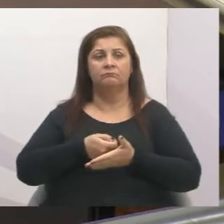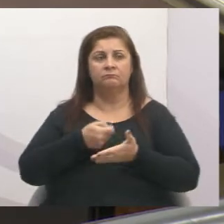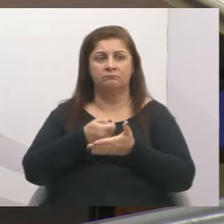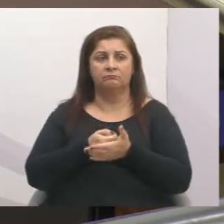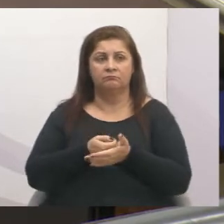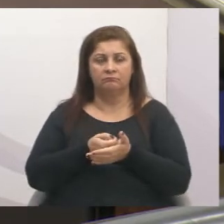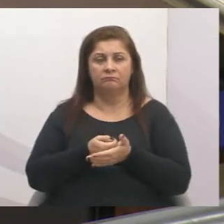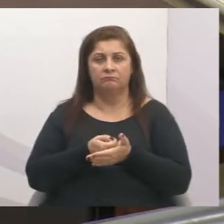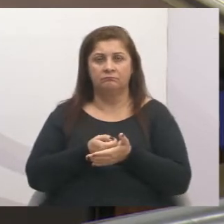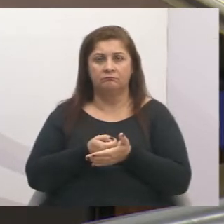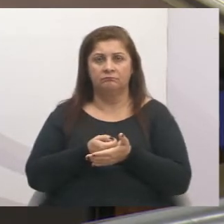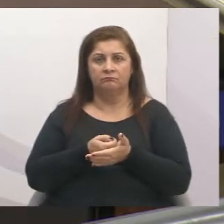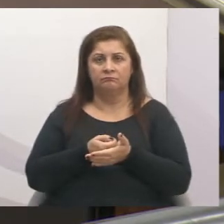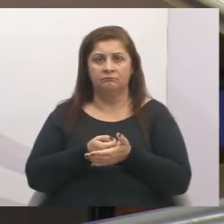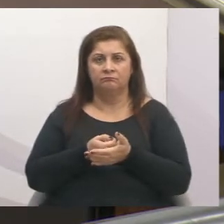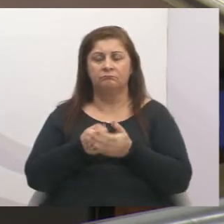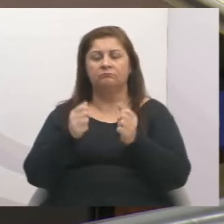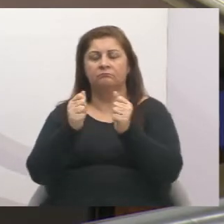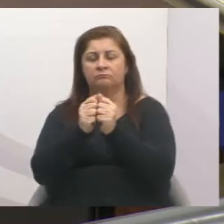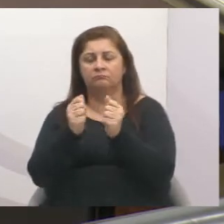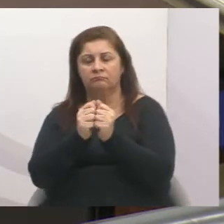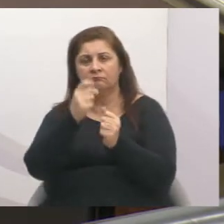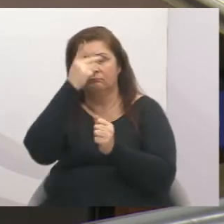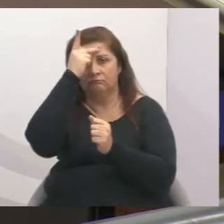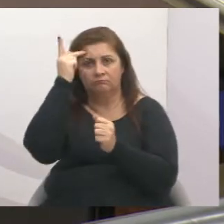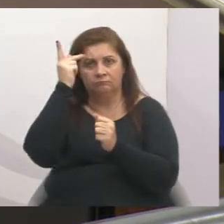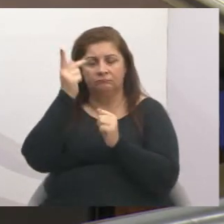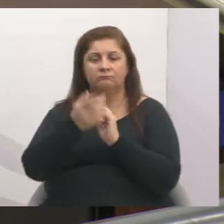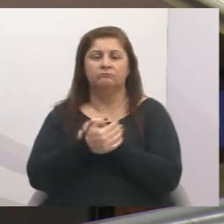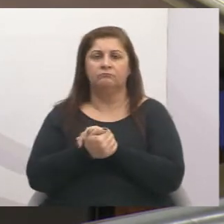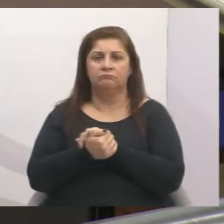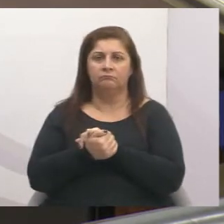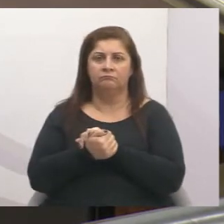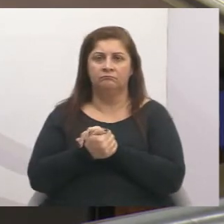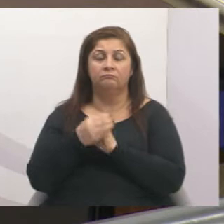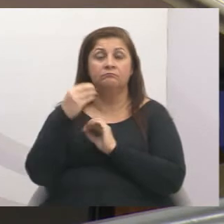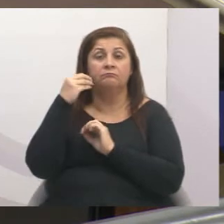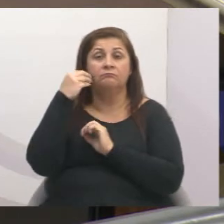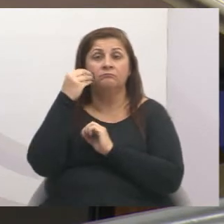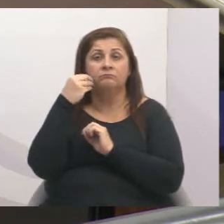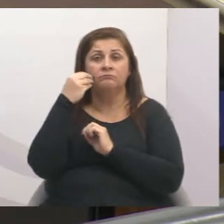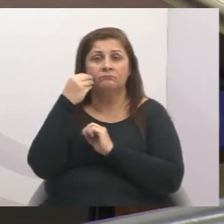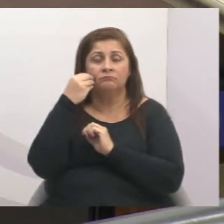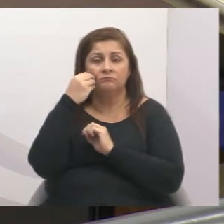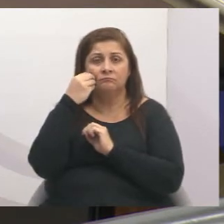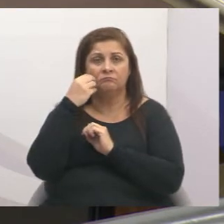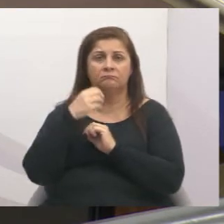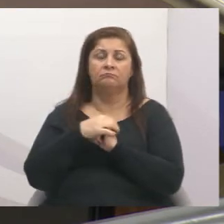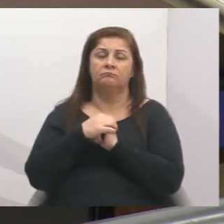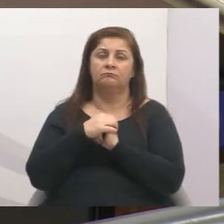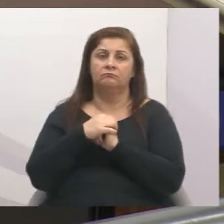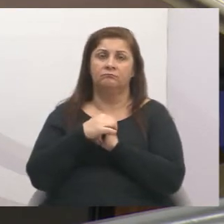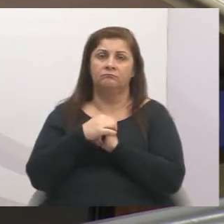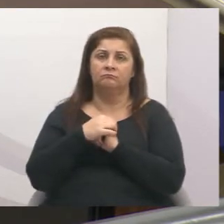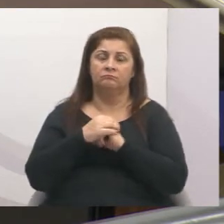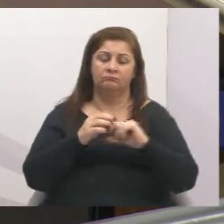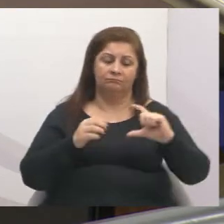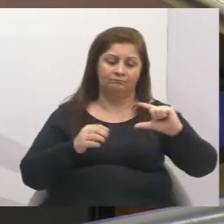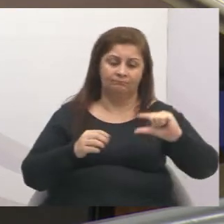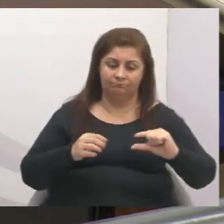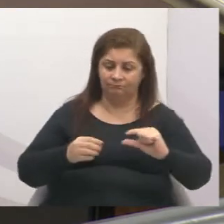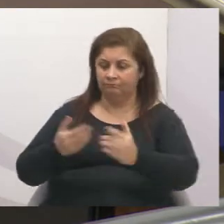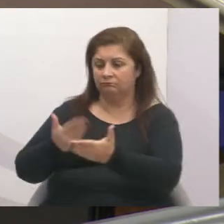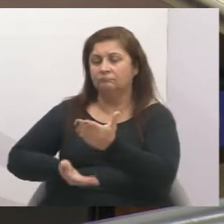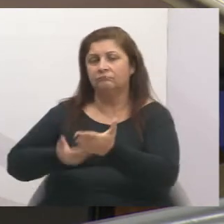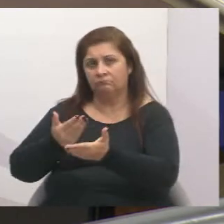está sendo construída a muitas mãos e que a gente está tentando ao máximo minimizar o impacto